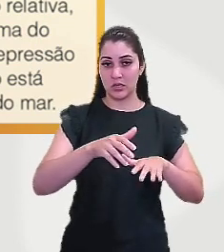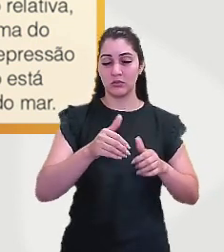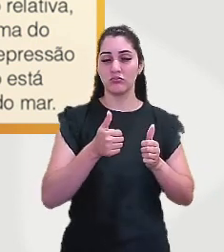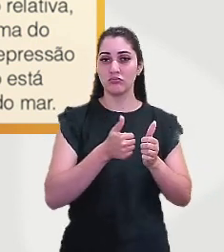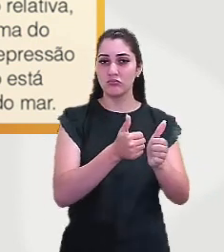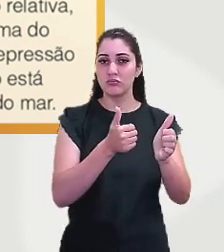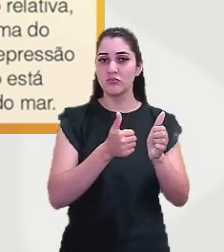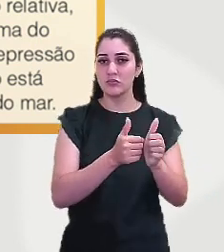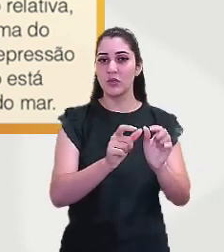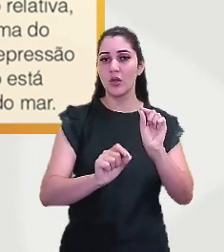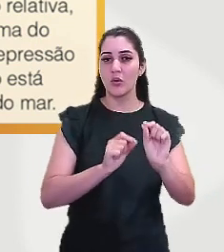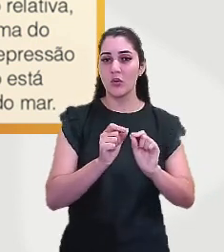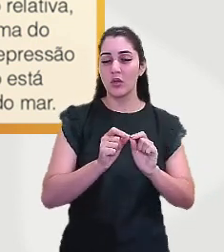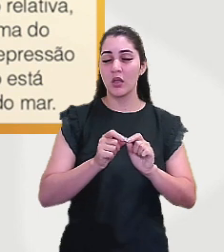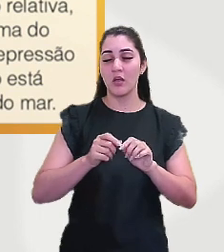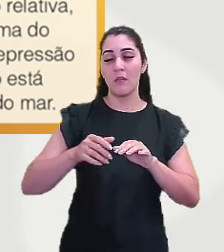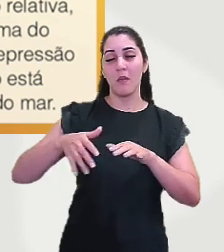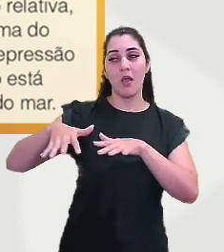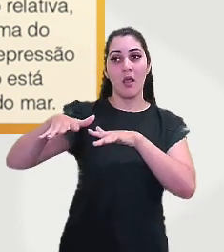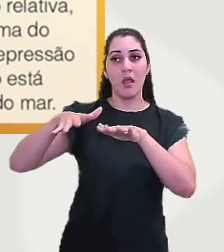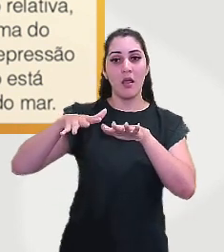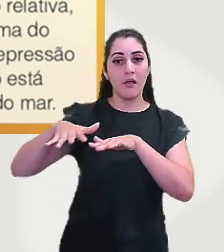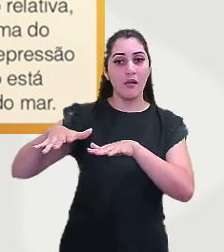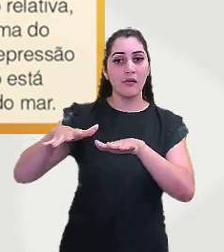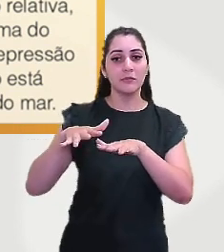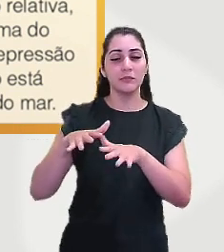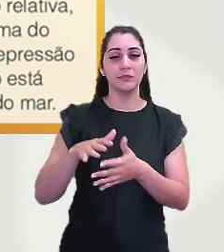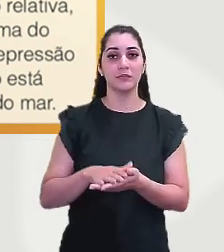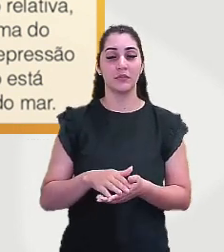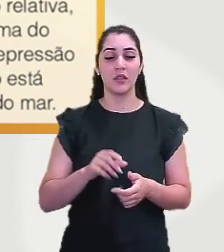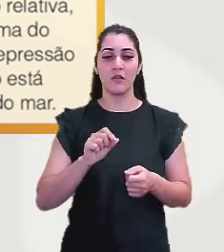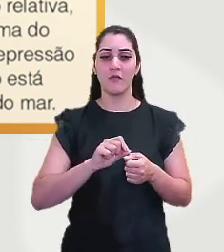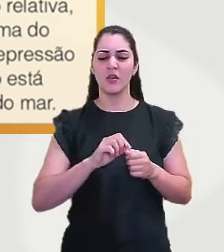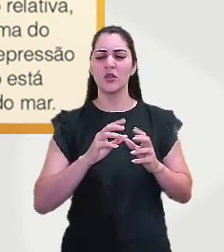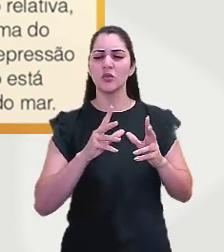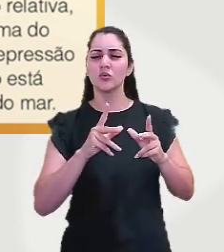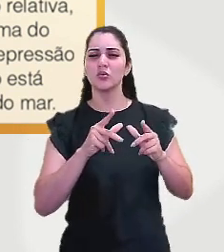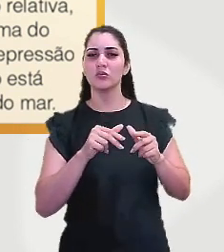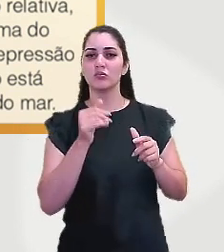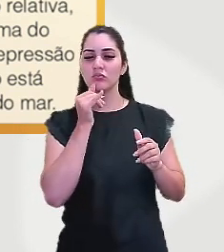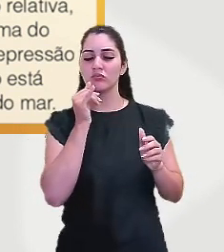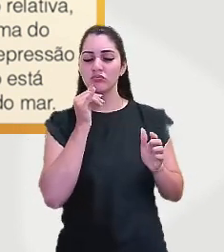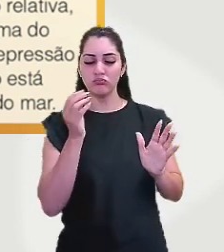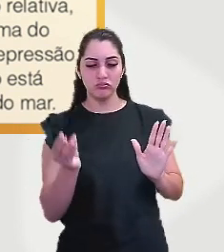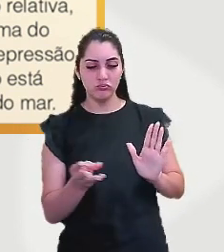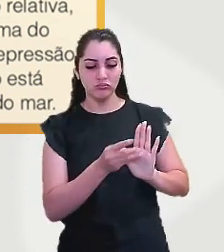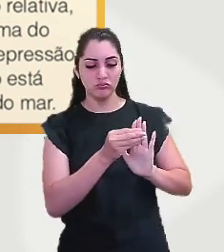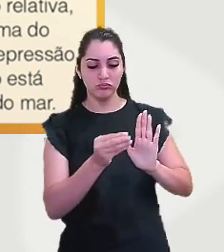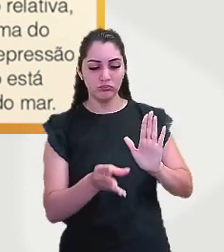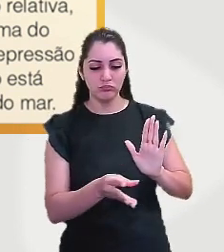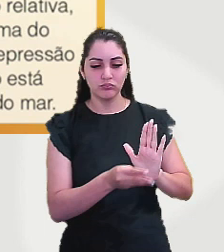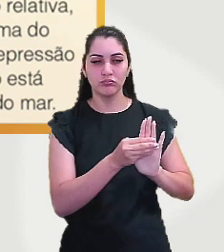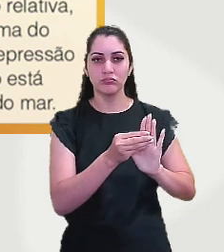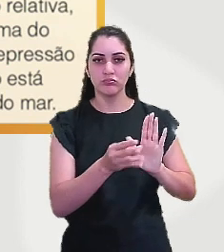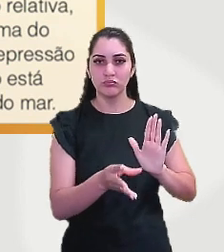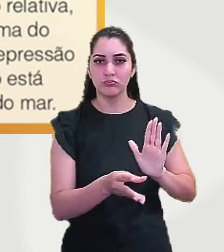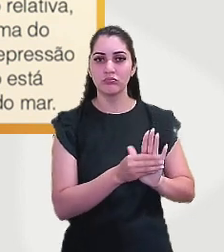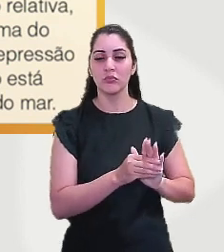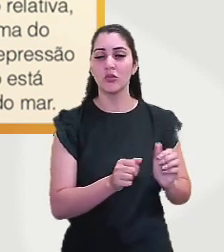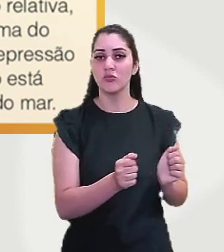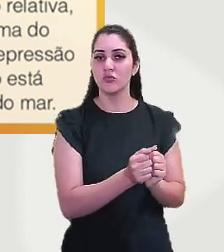seguem vindo das áreas mais altas e fazem toda aquela deposição junto nas